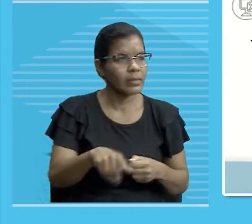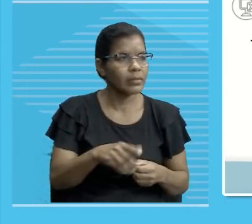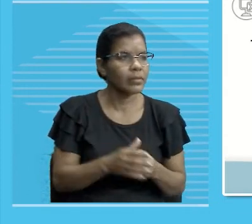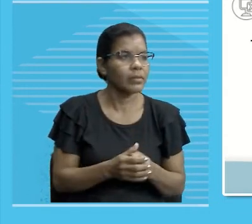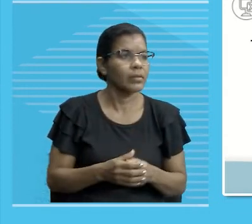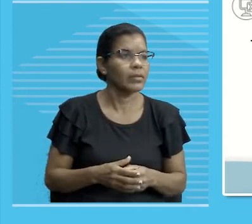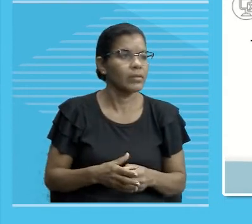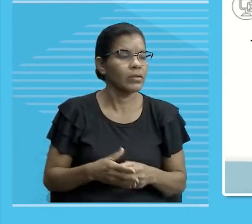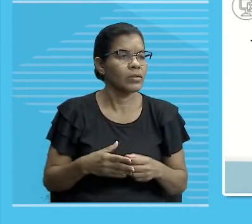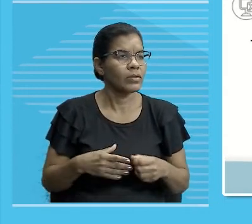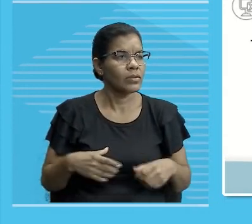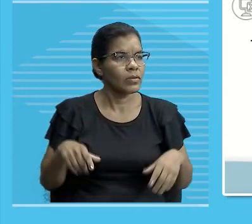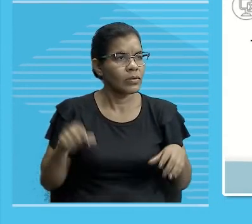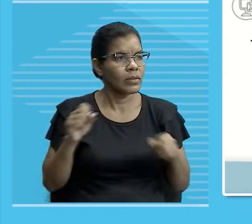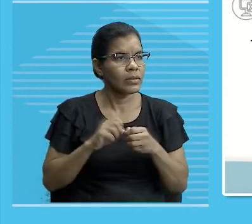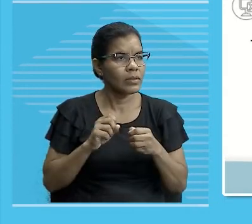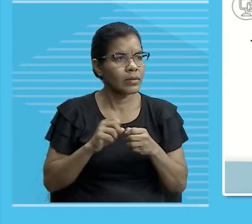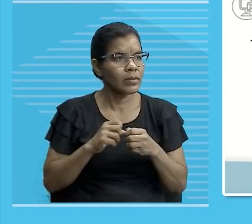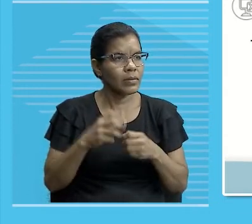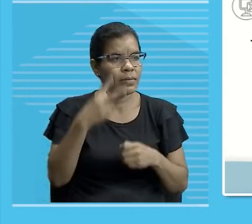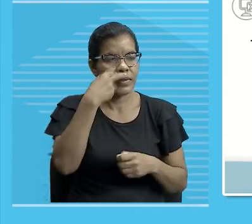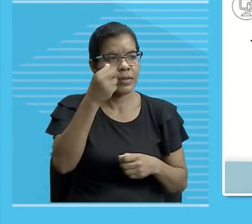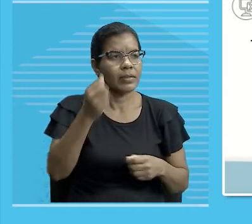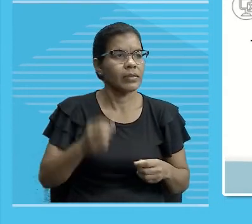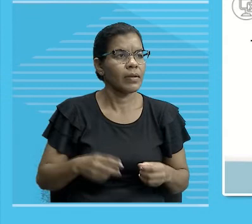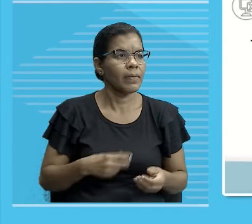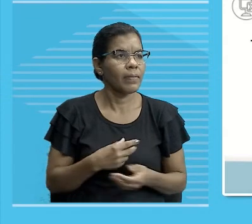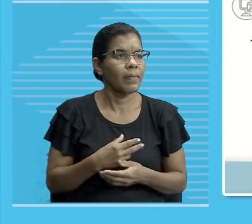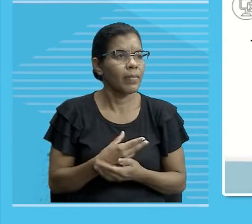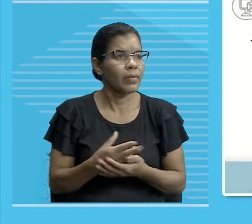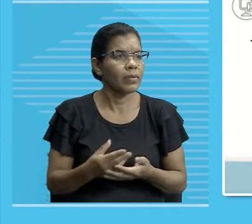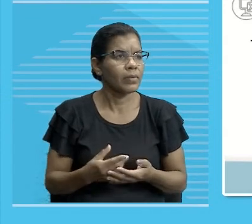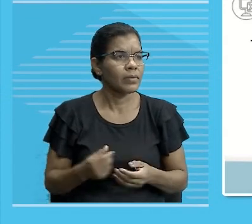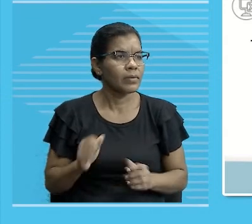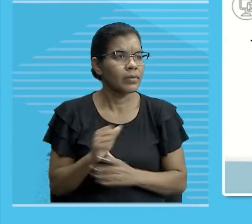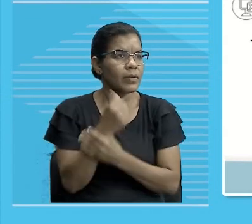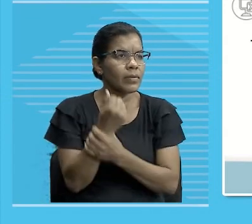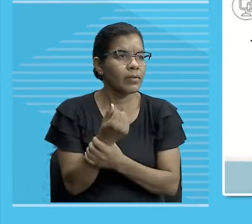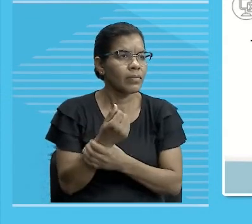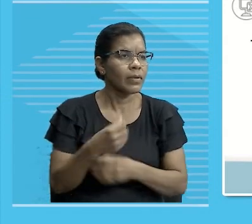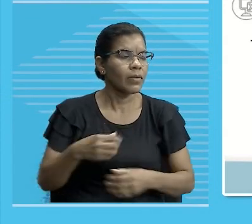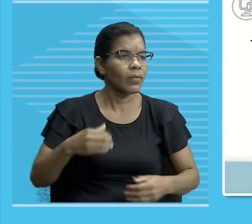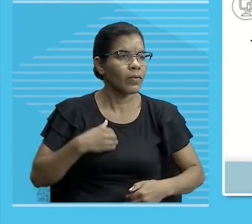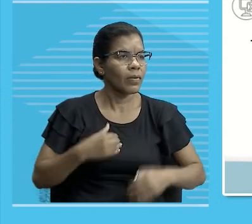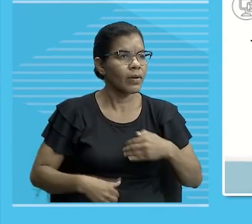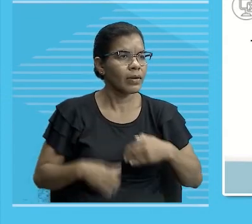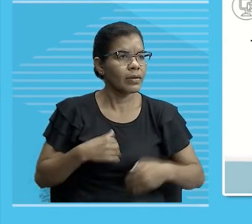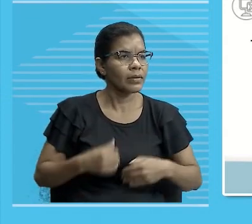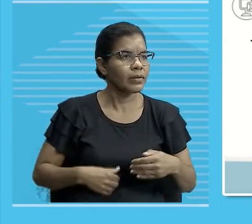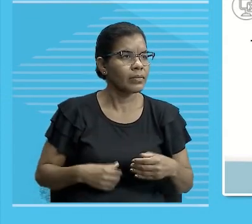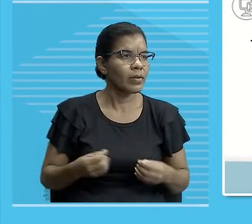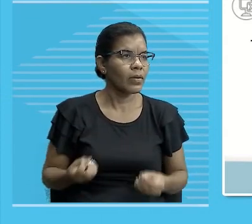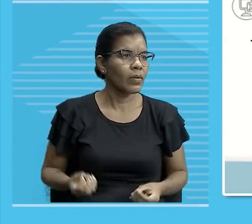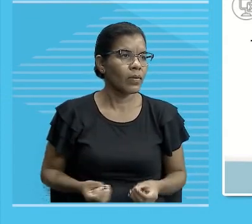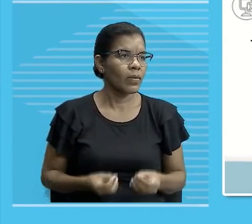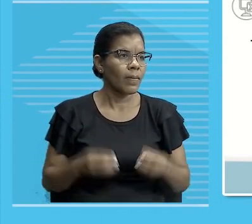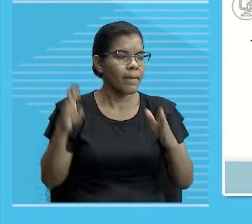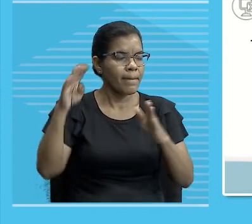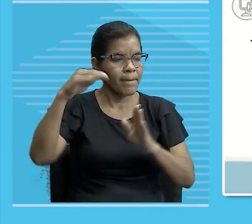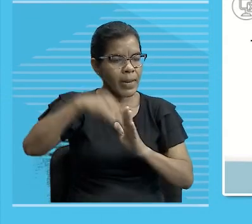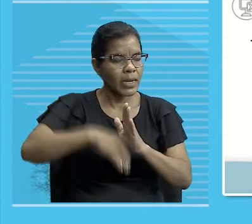ainda hoje eles são muito bem vendidos, muito bem tolerados, muito bem aceitos, tá? Em vários procedimentos